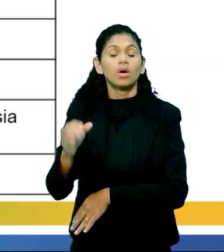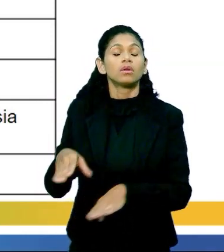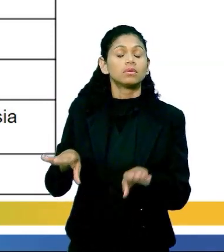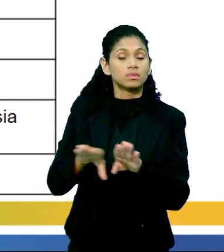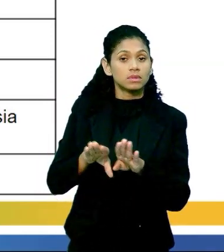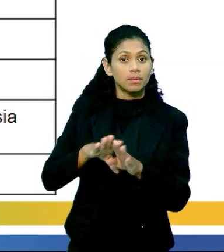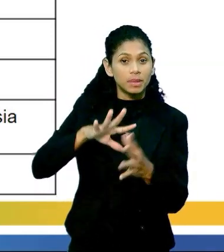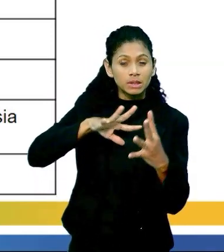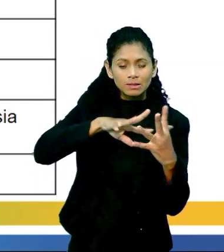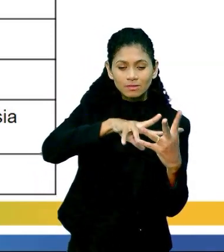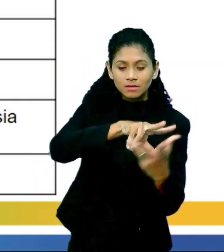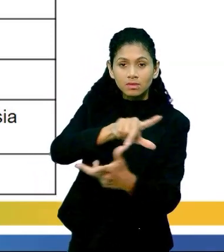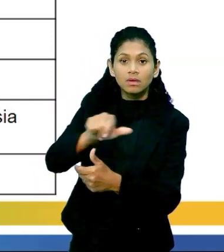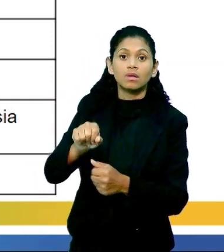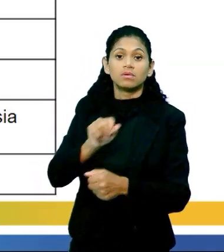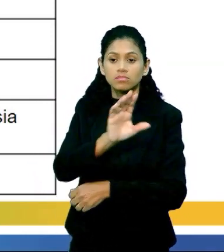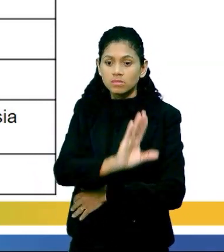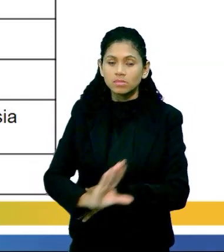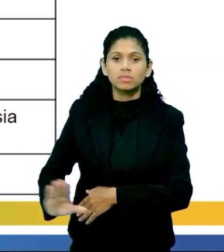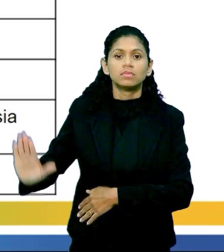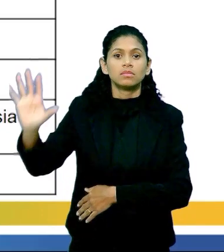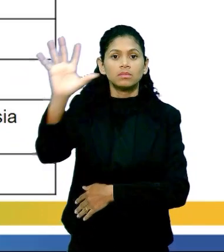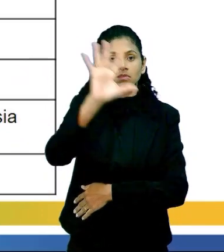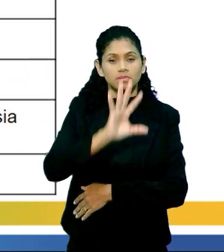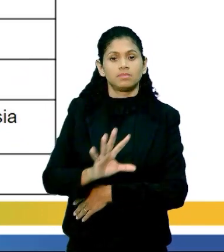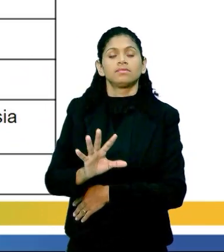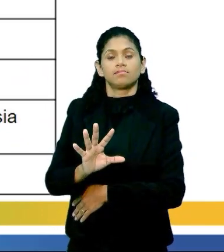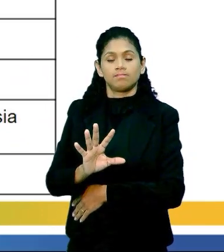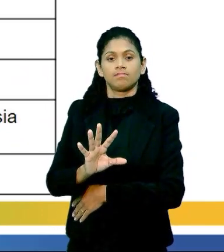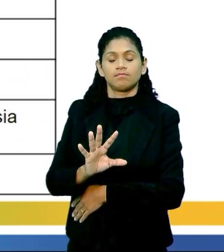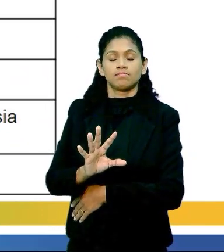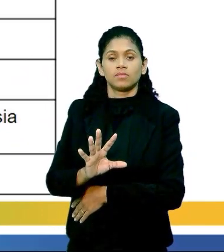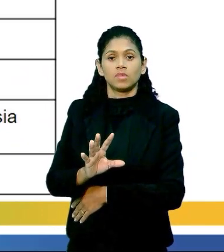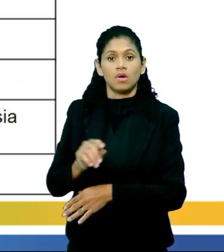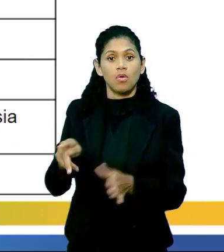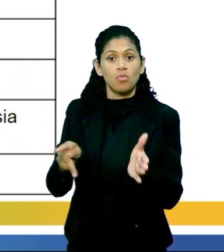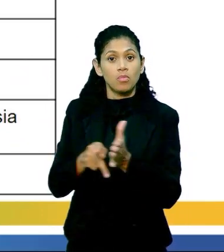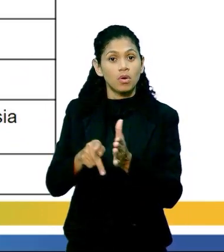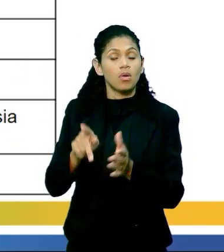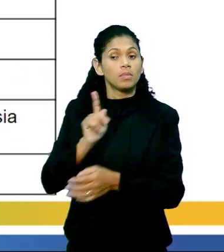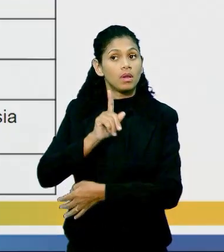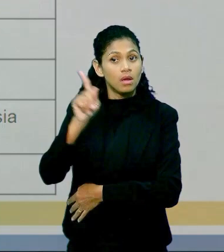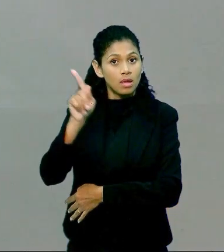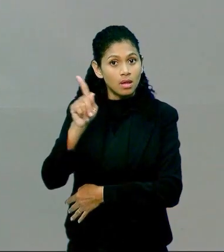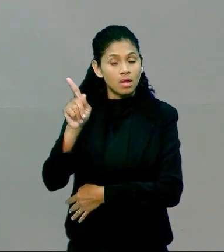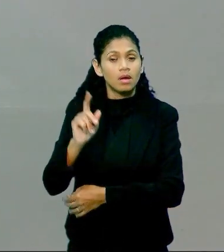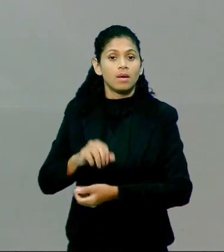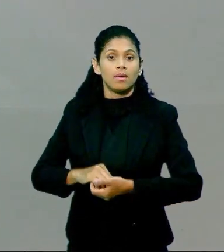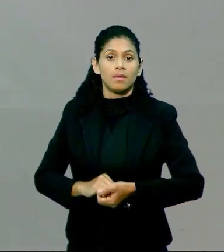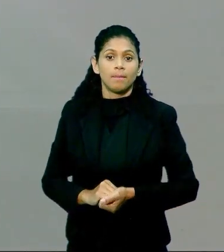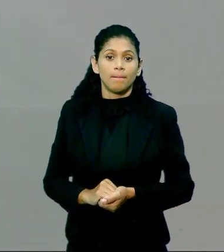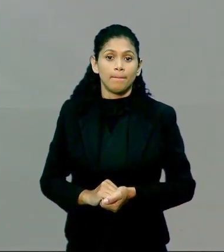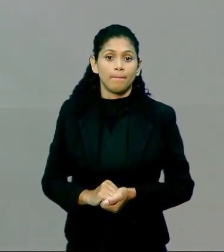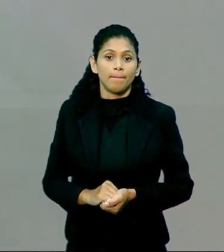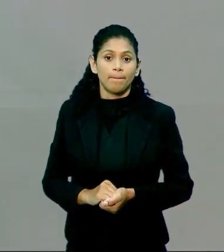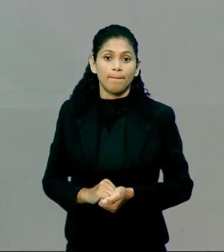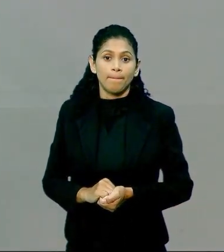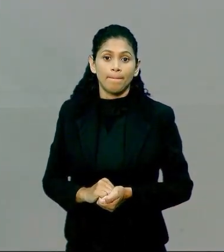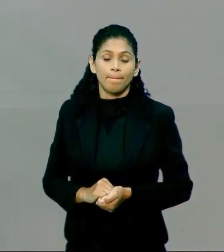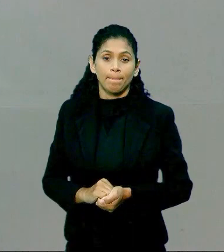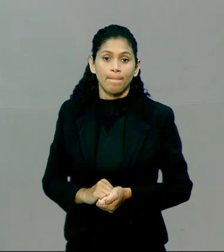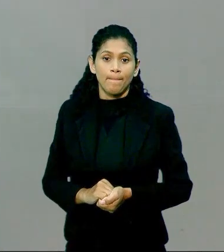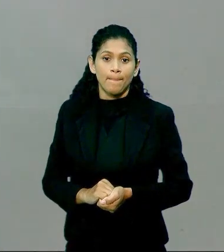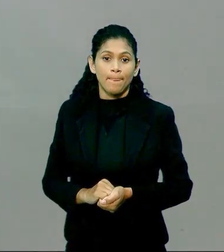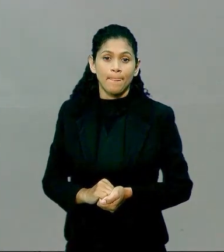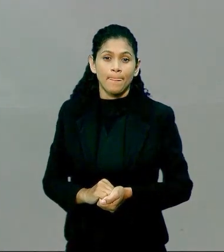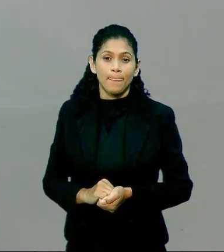a emancipação. É como se fosse, né, o nosso Dia da Independência, tá? Então, Dia